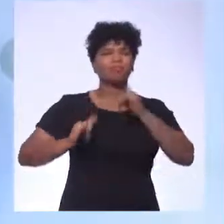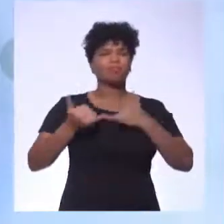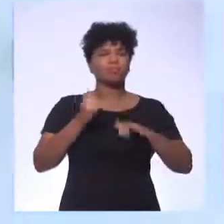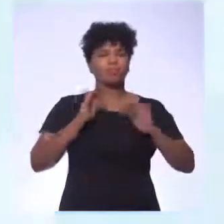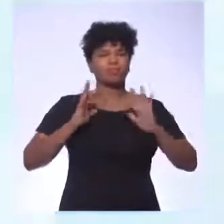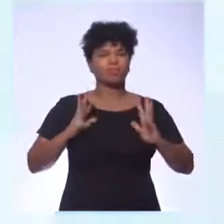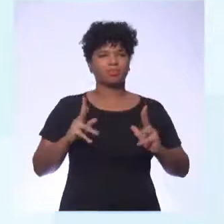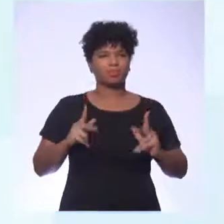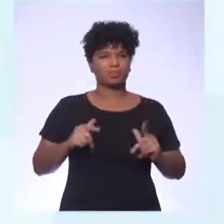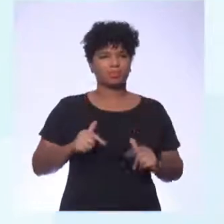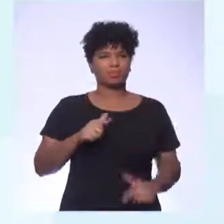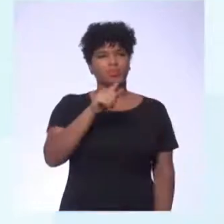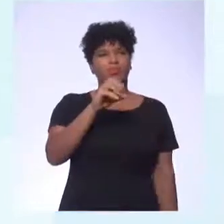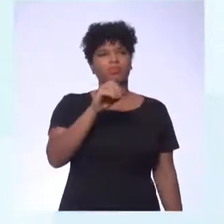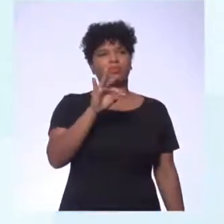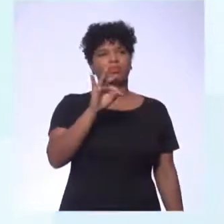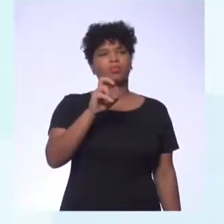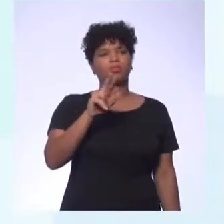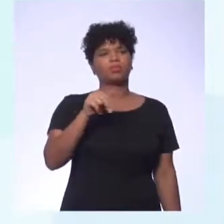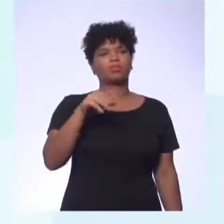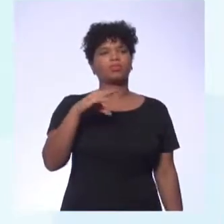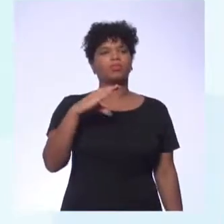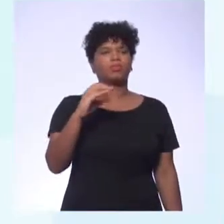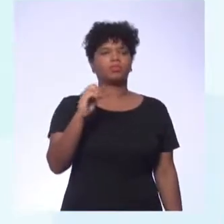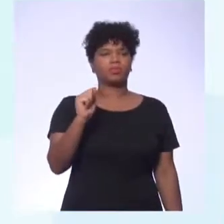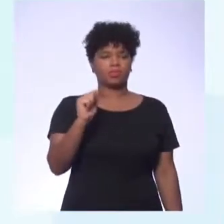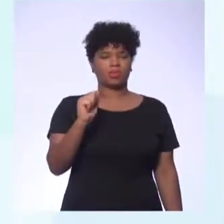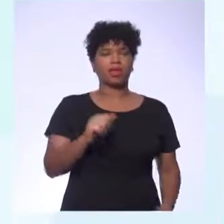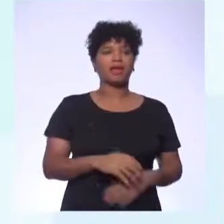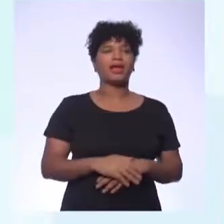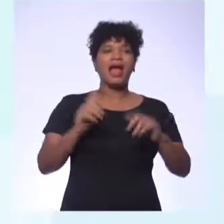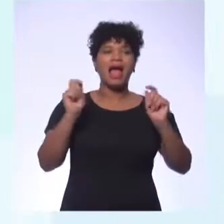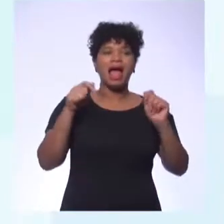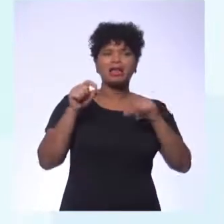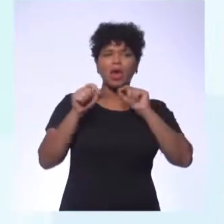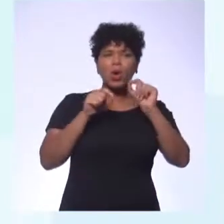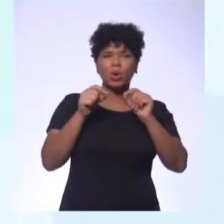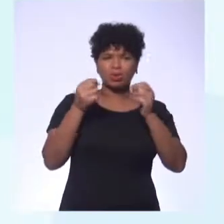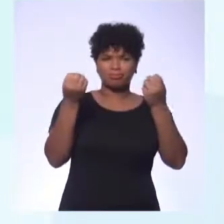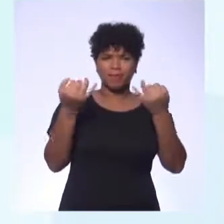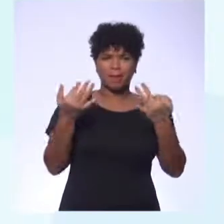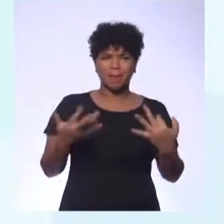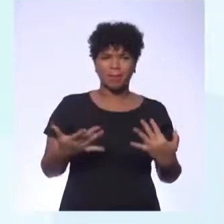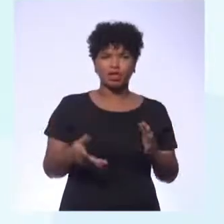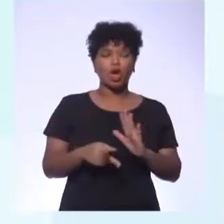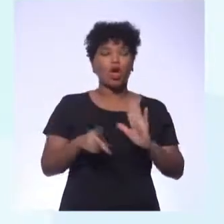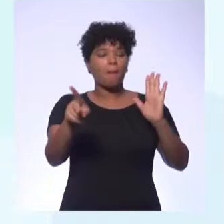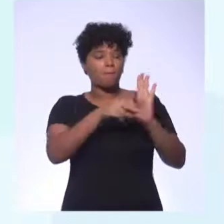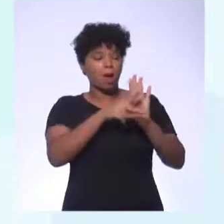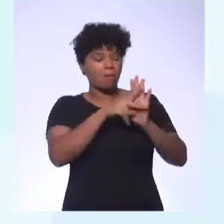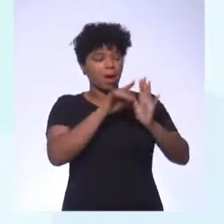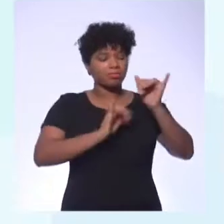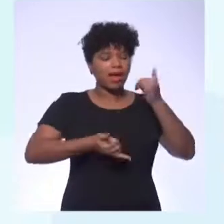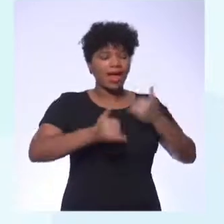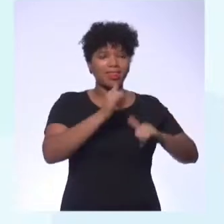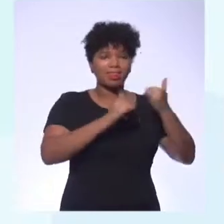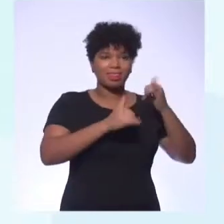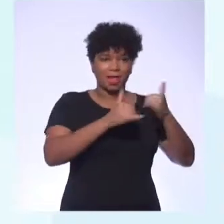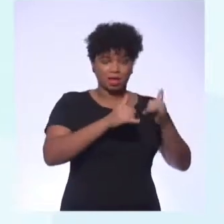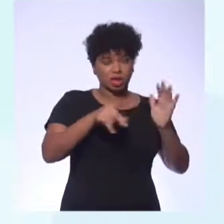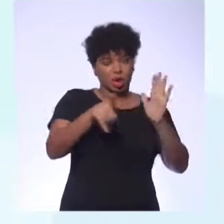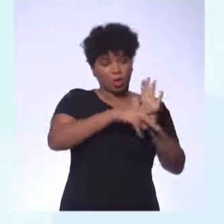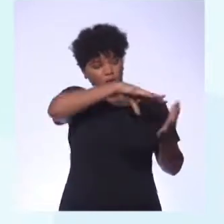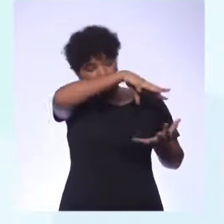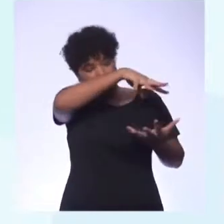é a geotérmica, aí que a professora chegou a comentar, que na verdade você pega a energia que já é produzida pelo próprio